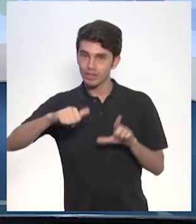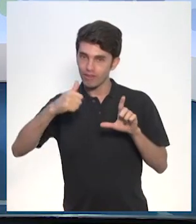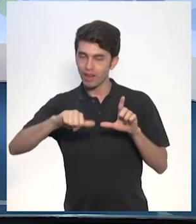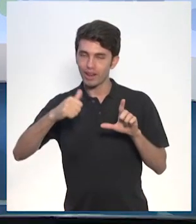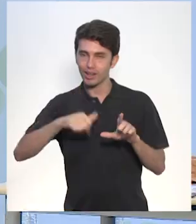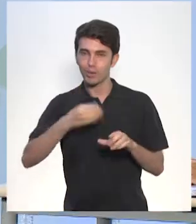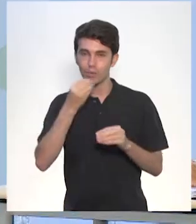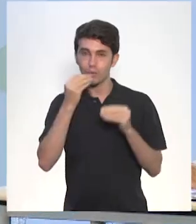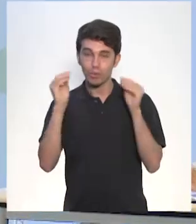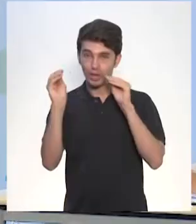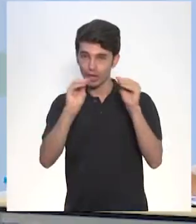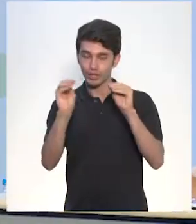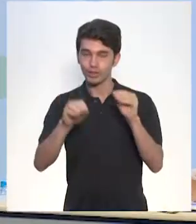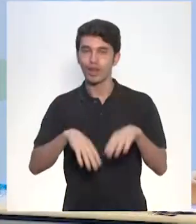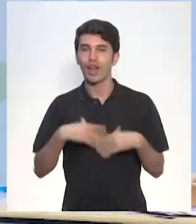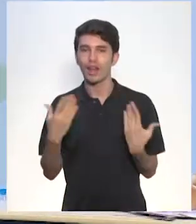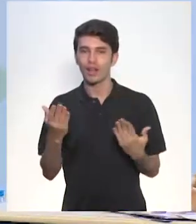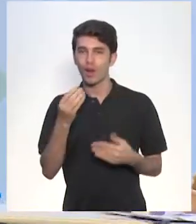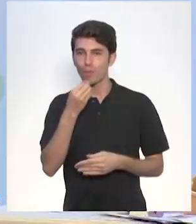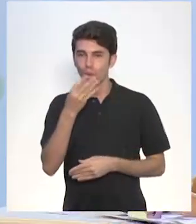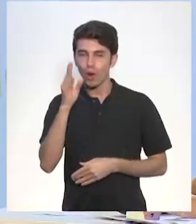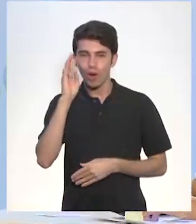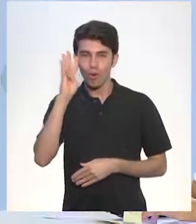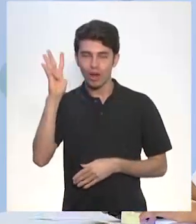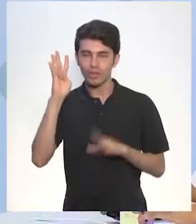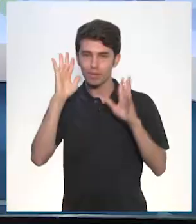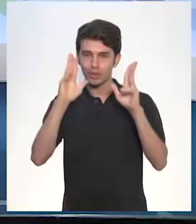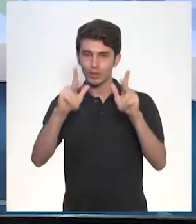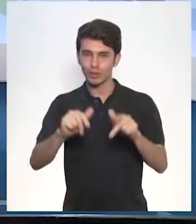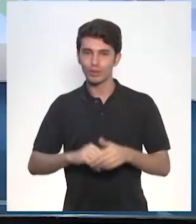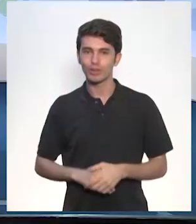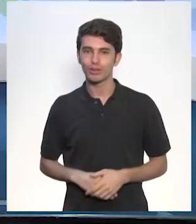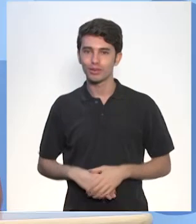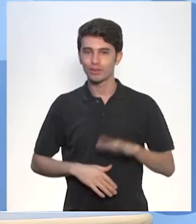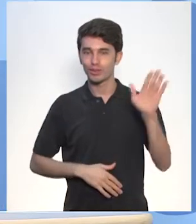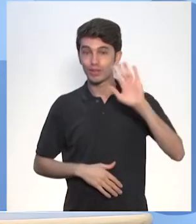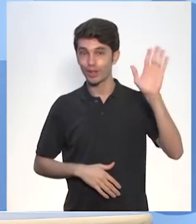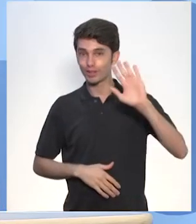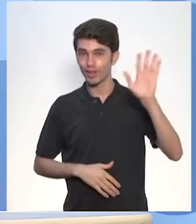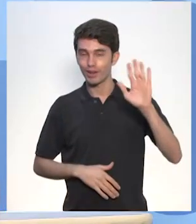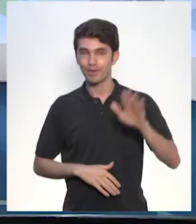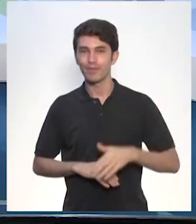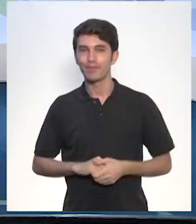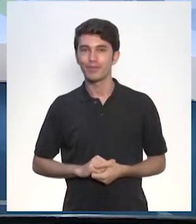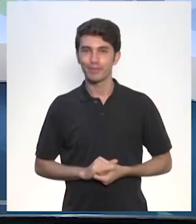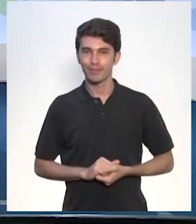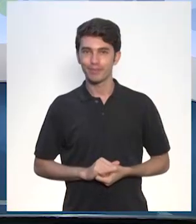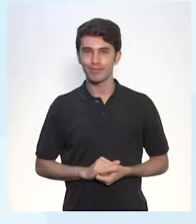grande beijo e uma ótima quarta-feira para todos. Tchau, tchau, pessoal.